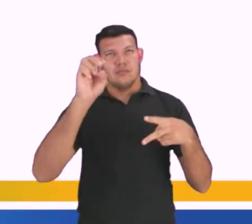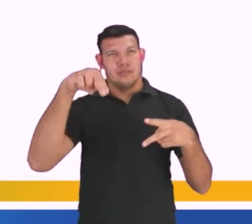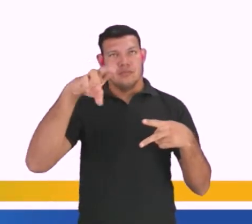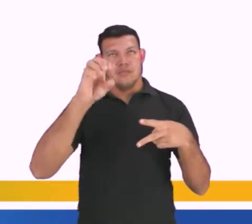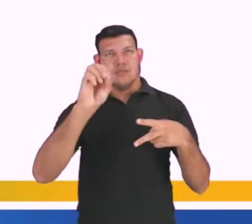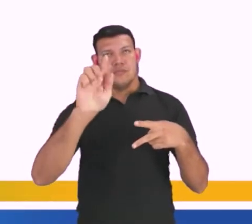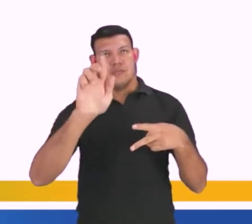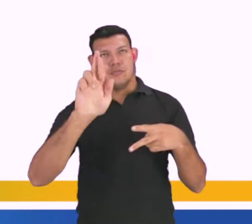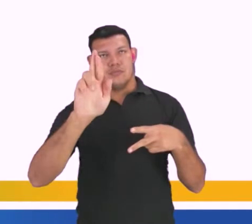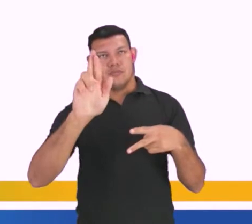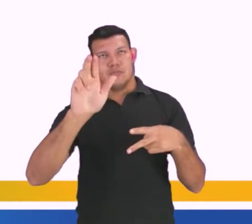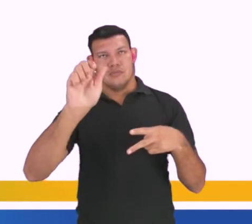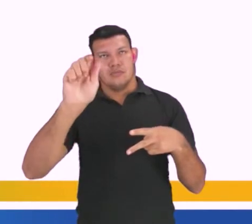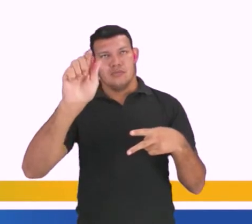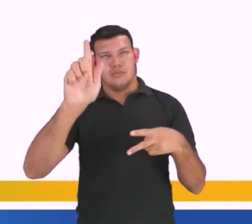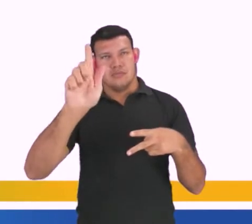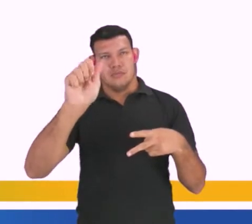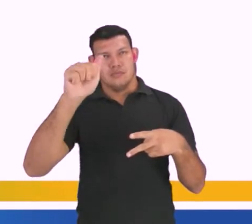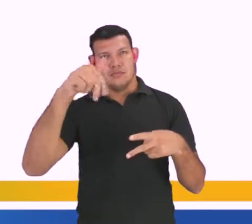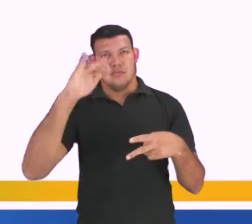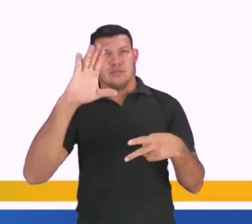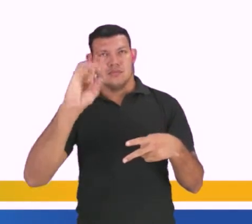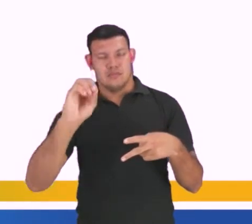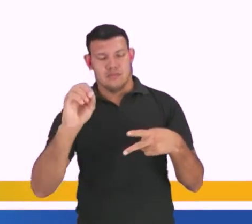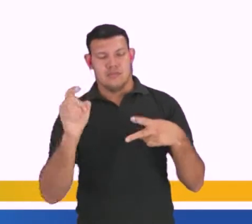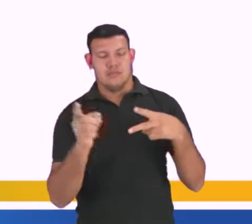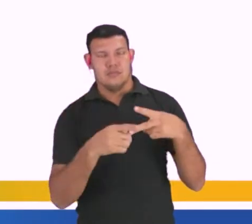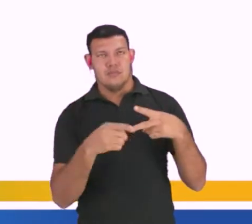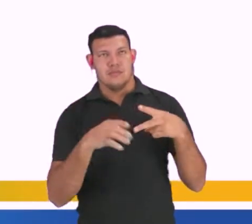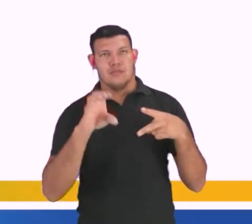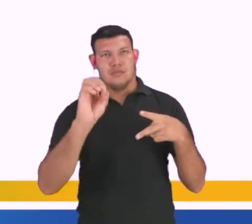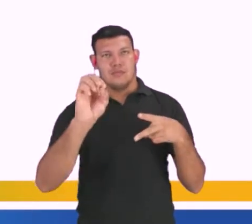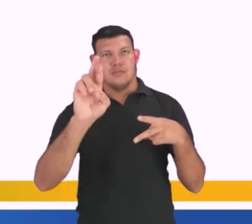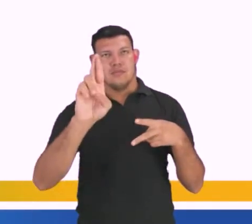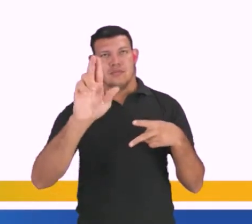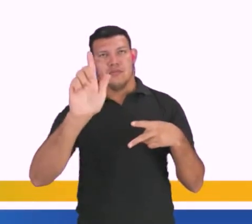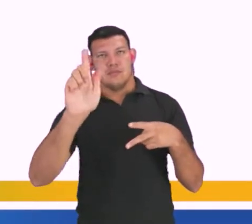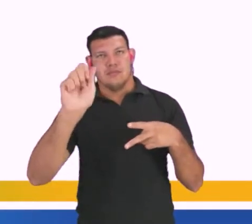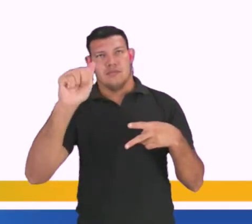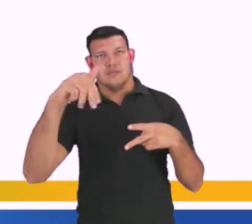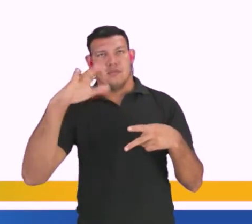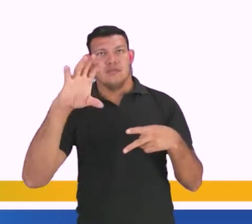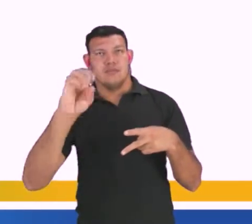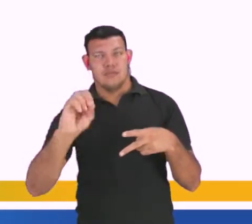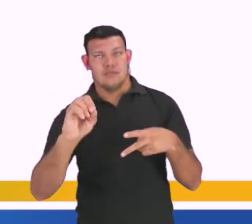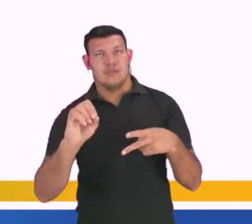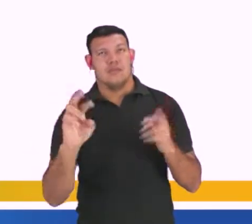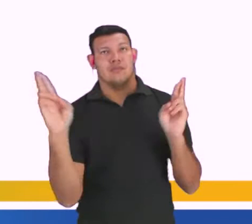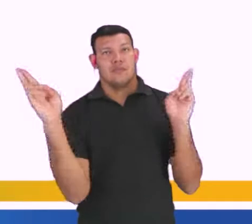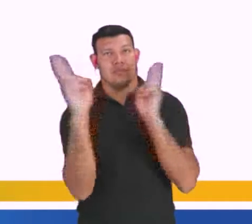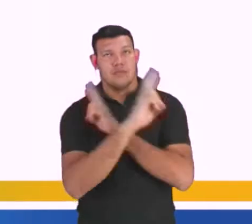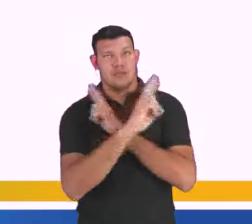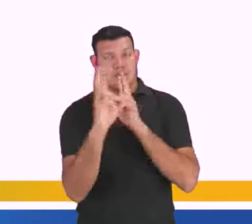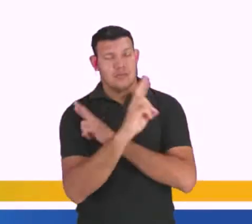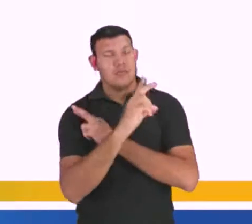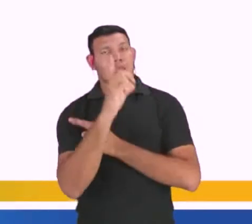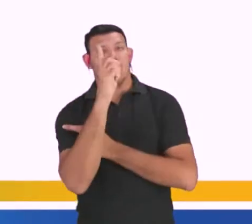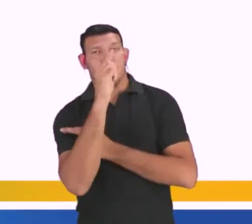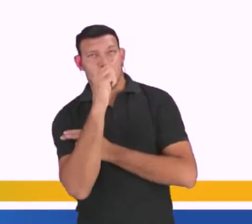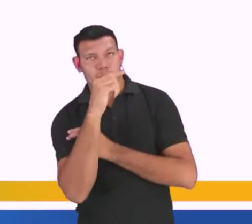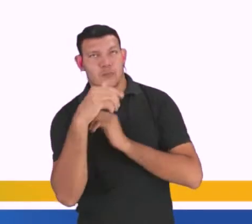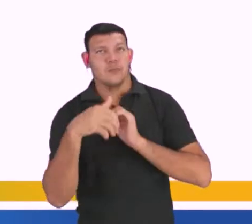da orgânica, que vai observar as interações da água, porque nosso corpo também ele